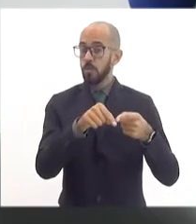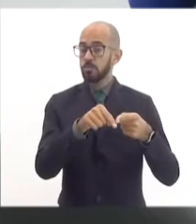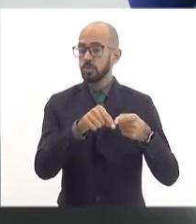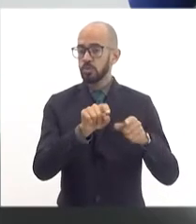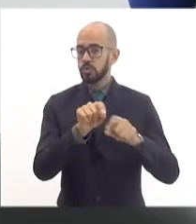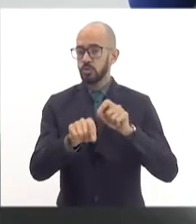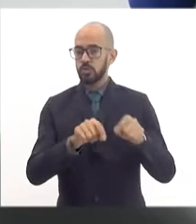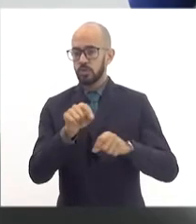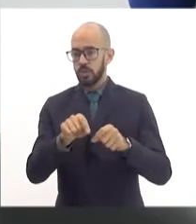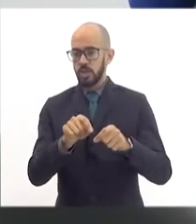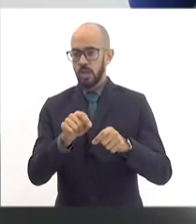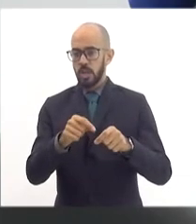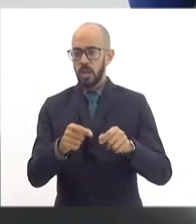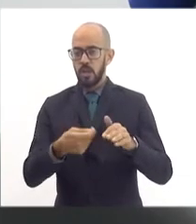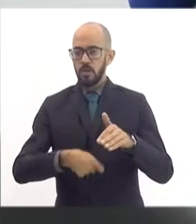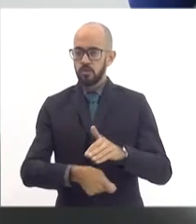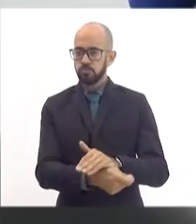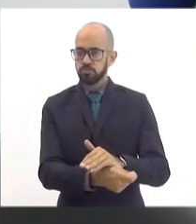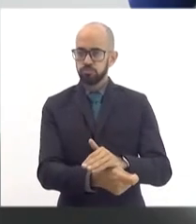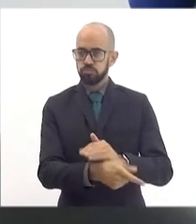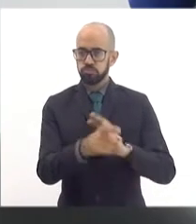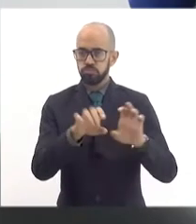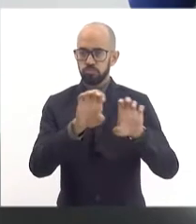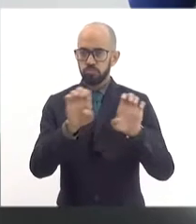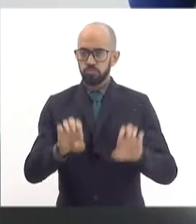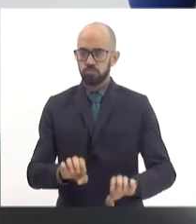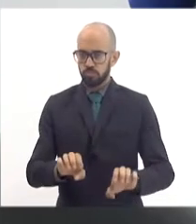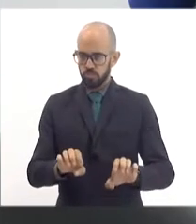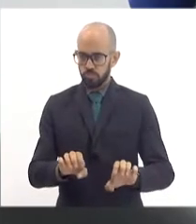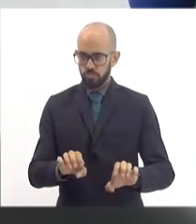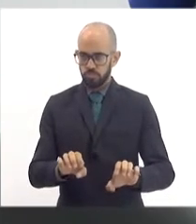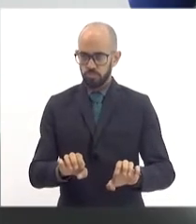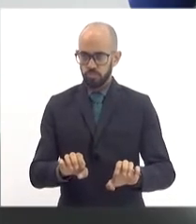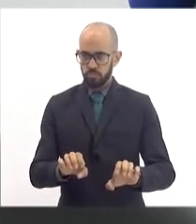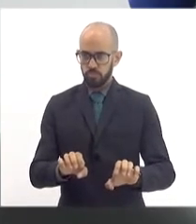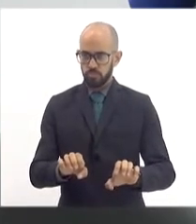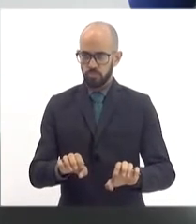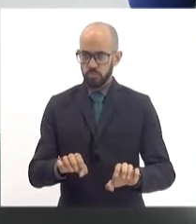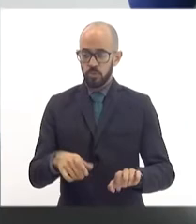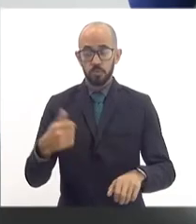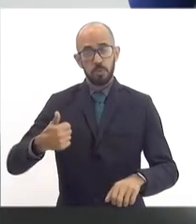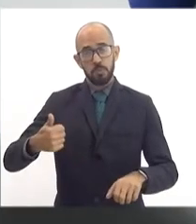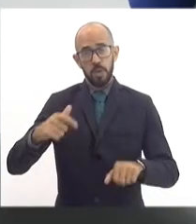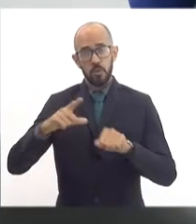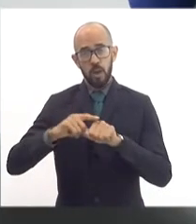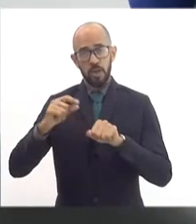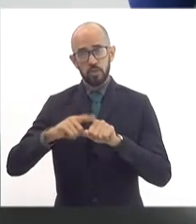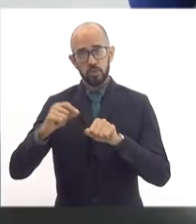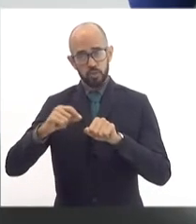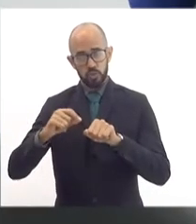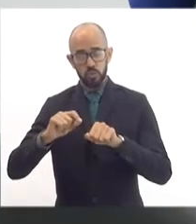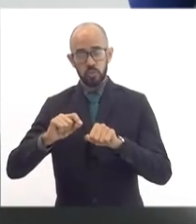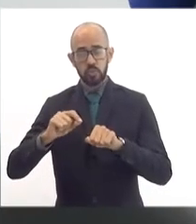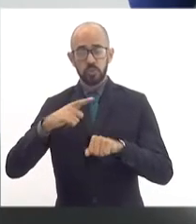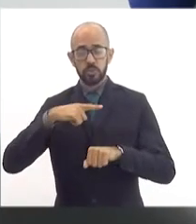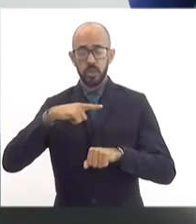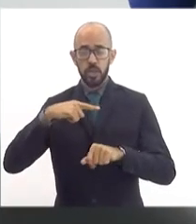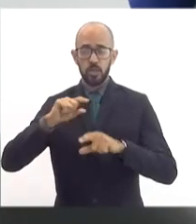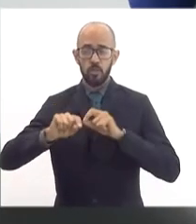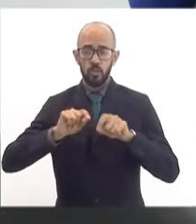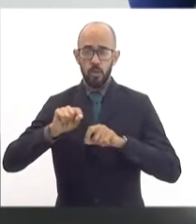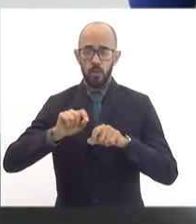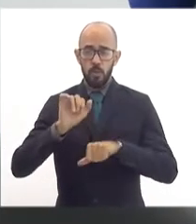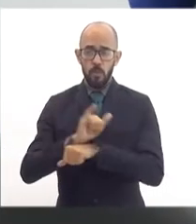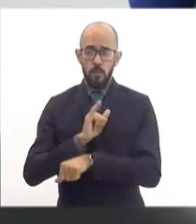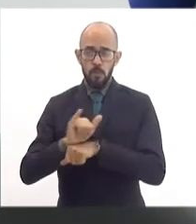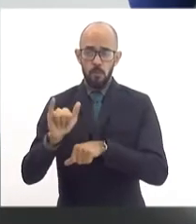os investimentos estruturantes. E logo no artigo 1º aqui tem uma abertura para a